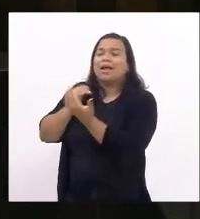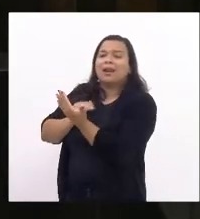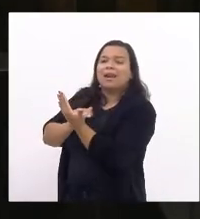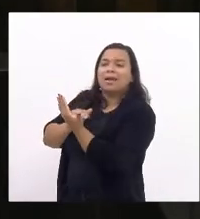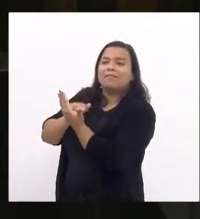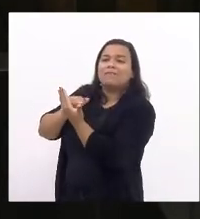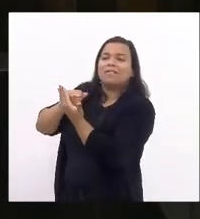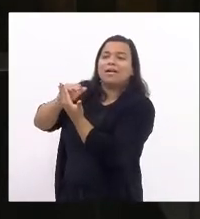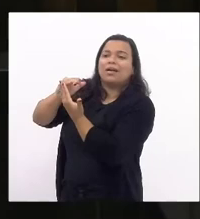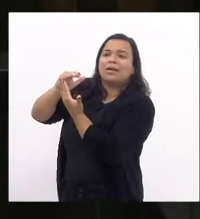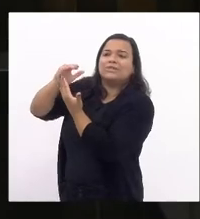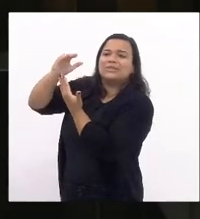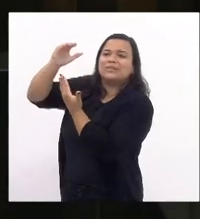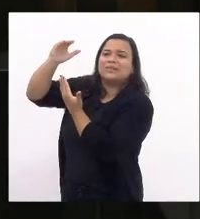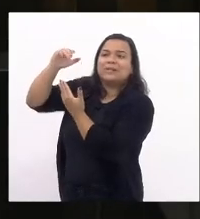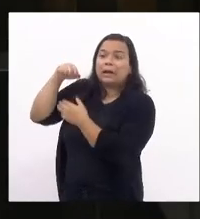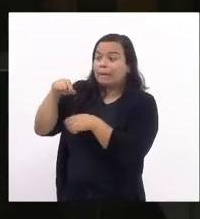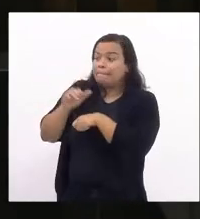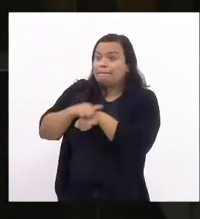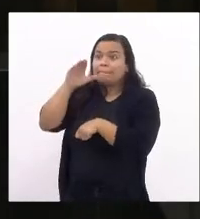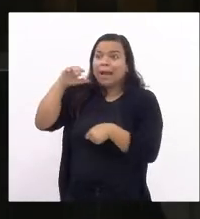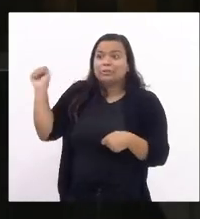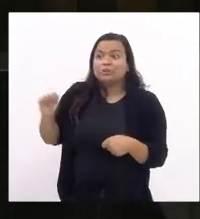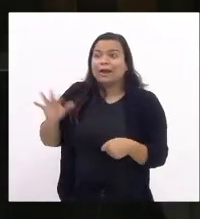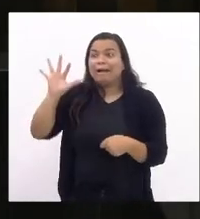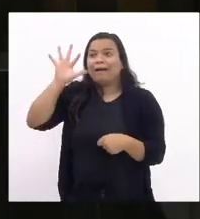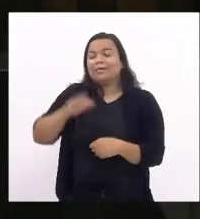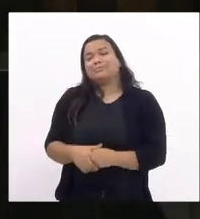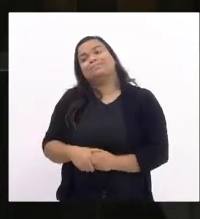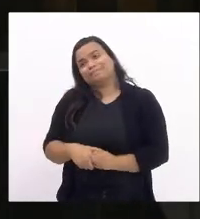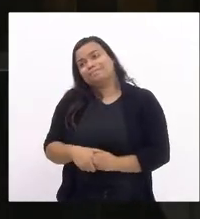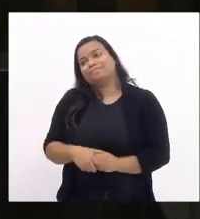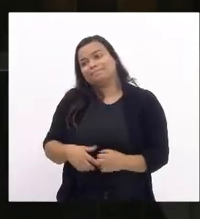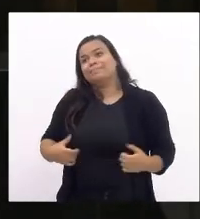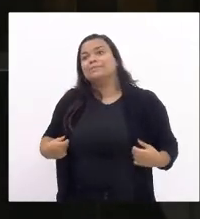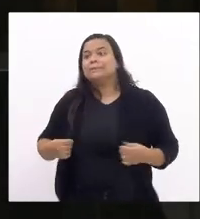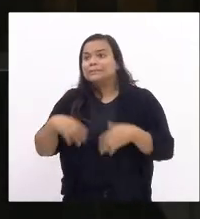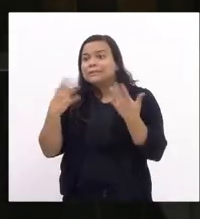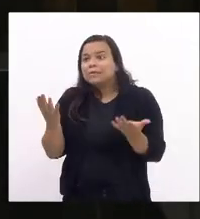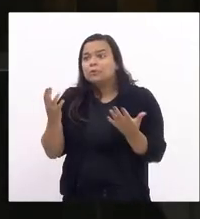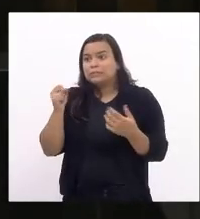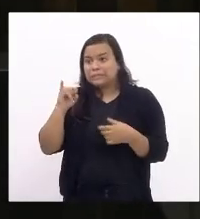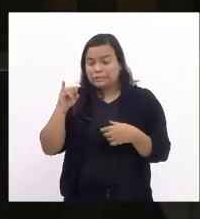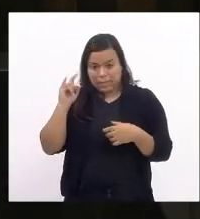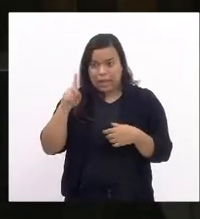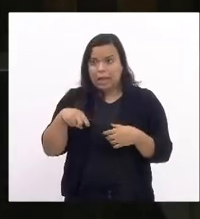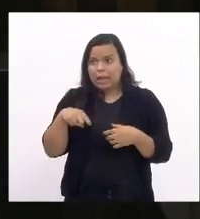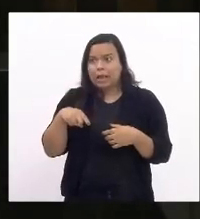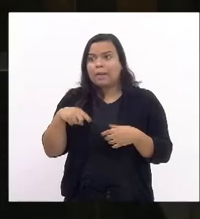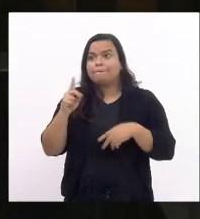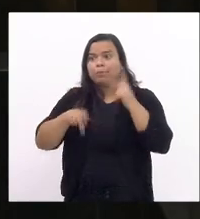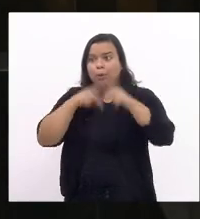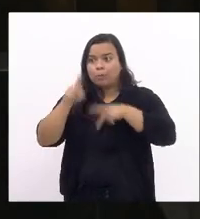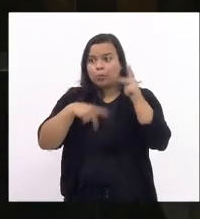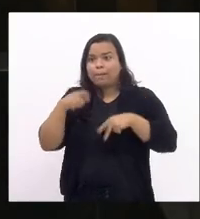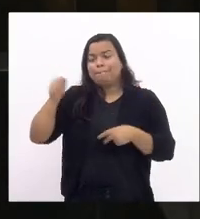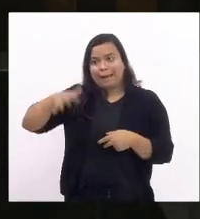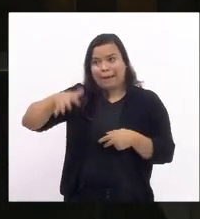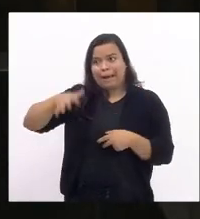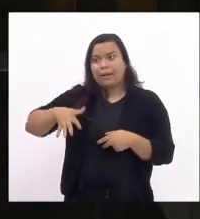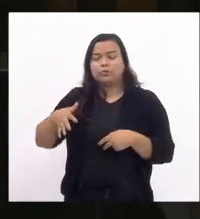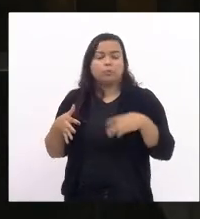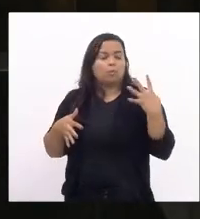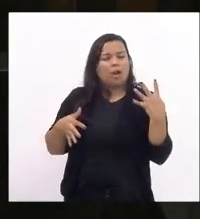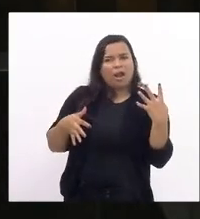habitação popular, geralmente você se limita a 4 ou, no máximo, 5 pavimentos. Mas lá na beira da lagoa, uma área